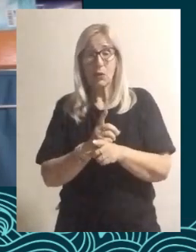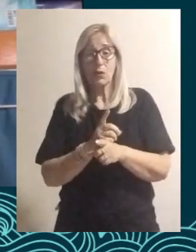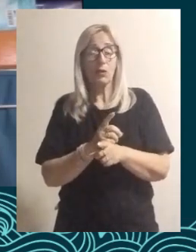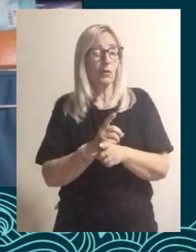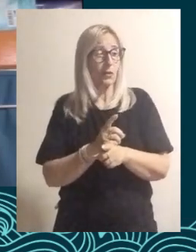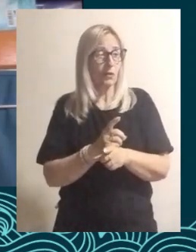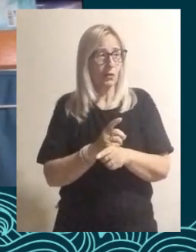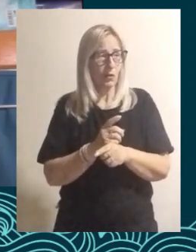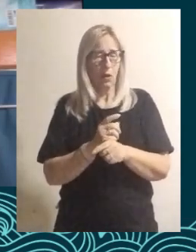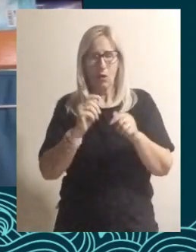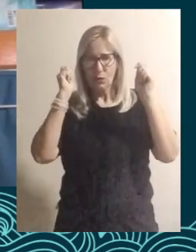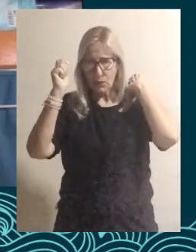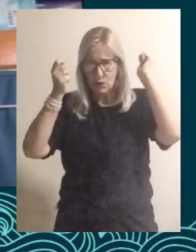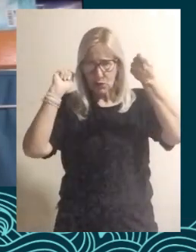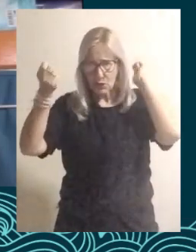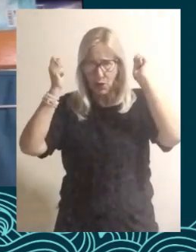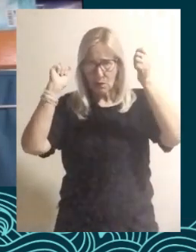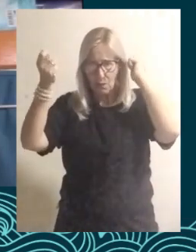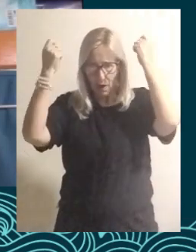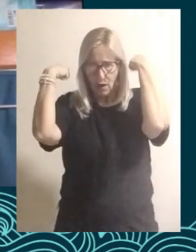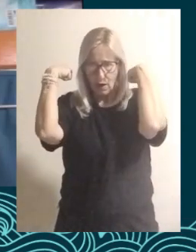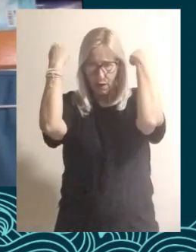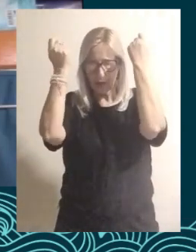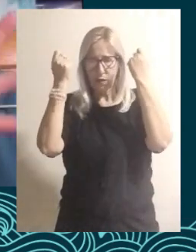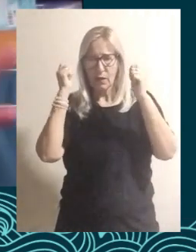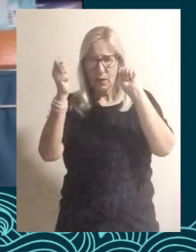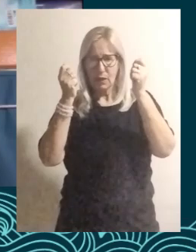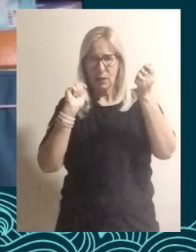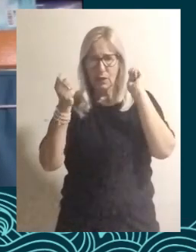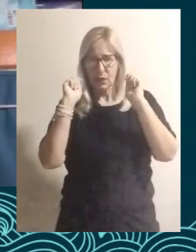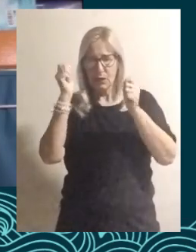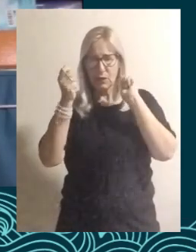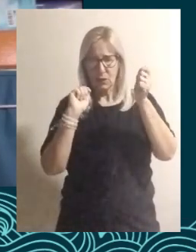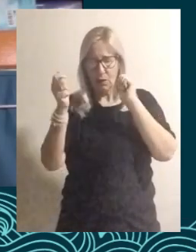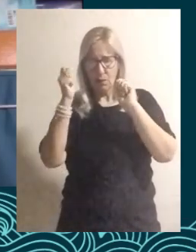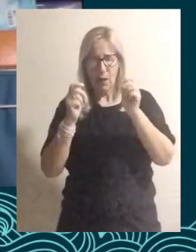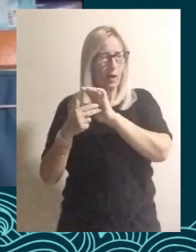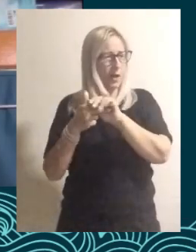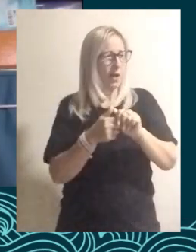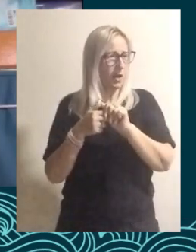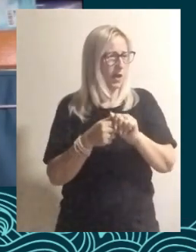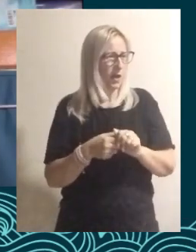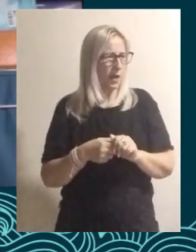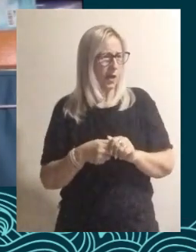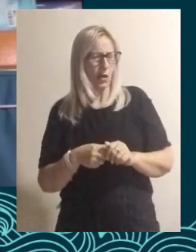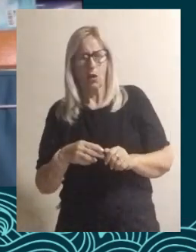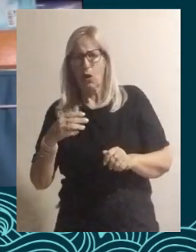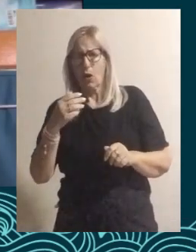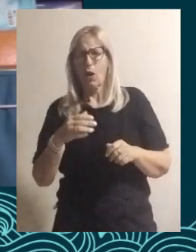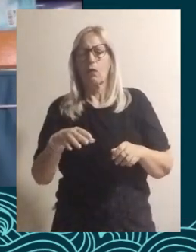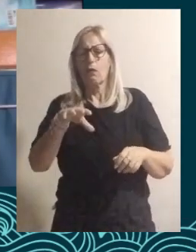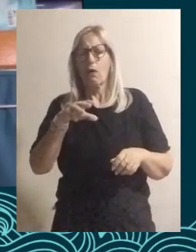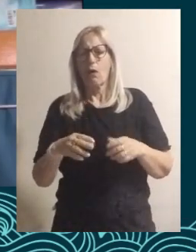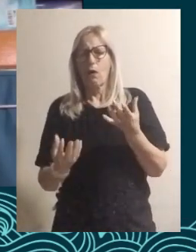marquei um encontro com ela, e aí ela fez os rituais, que junta o ritual que ela fez,